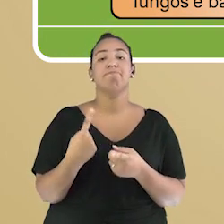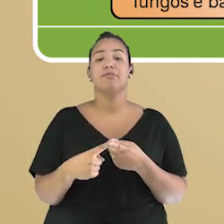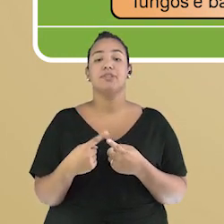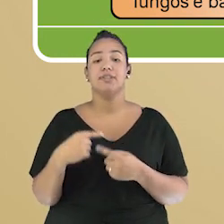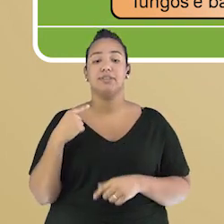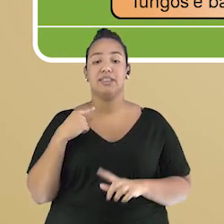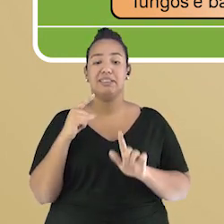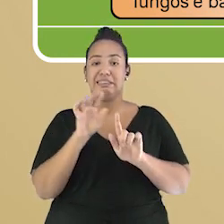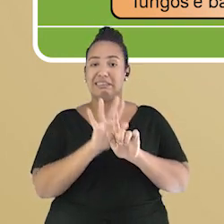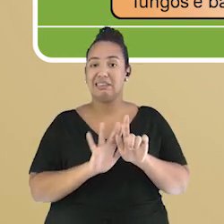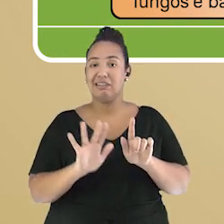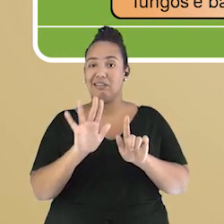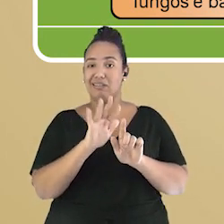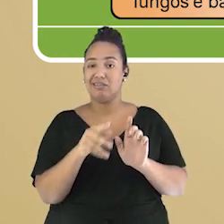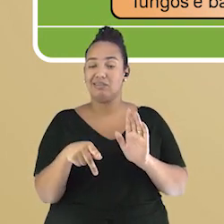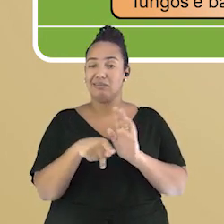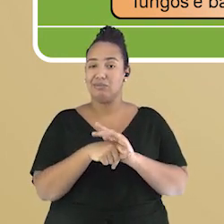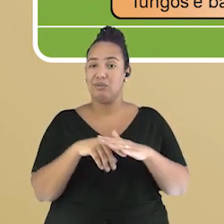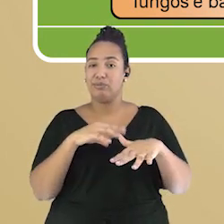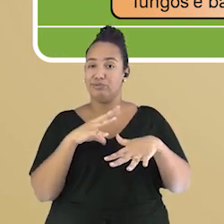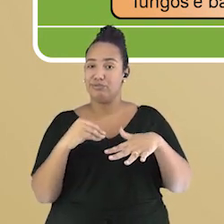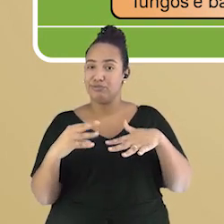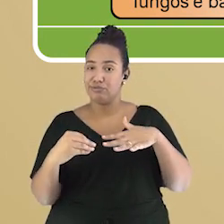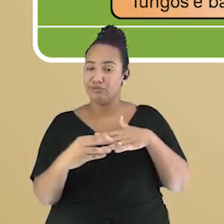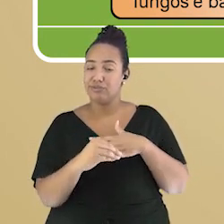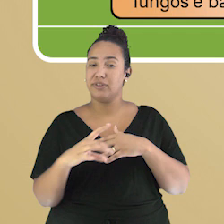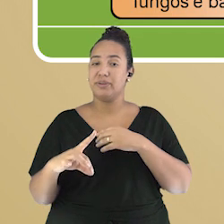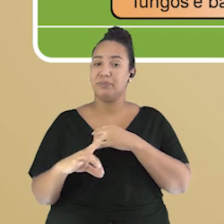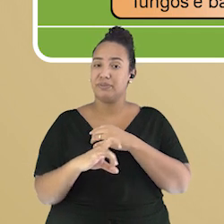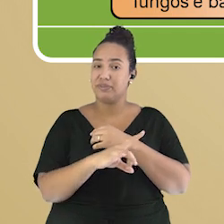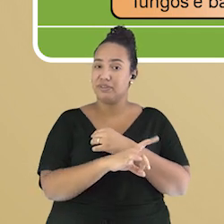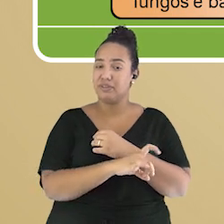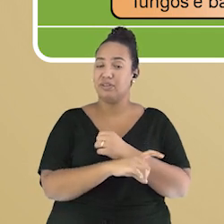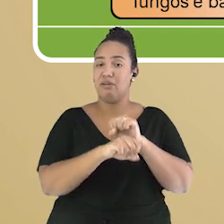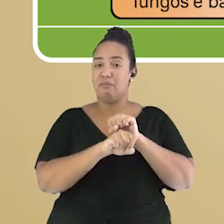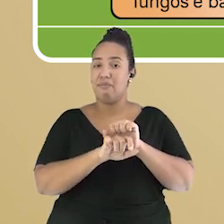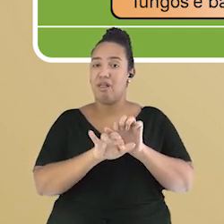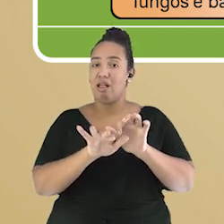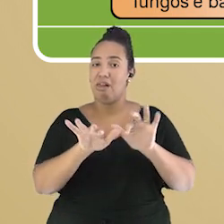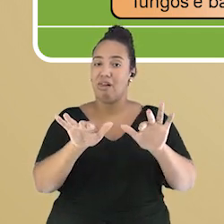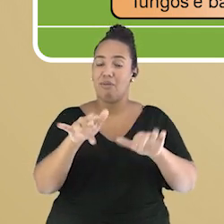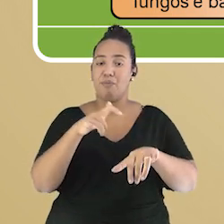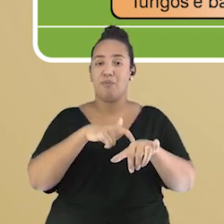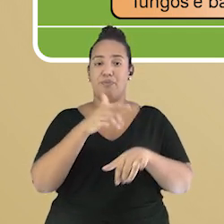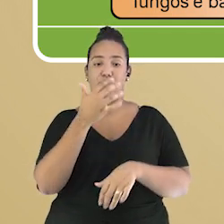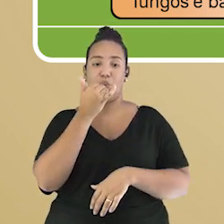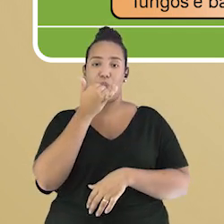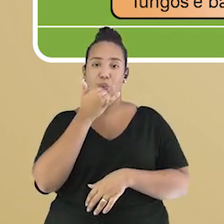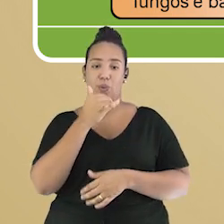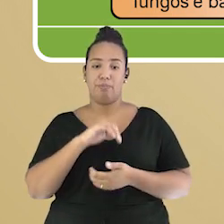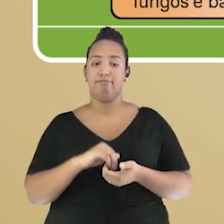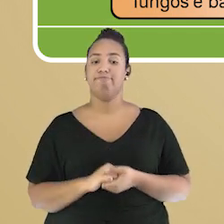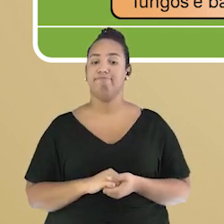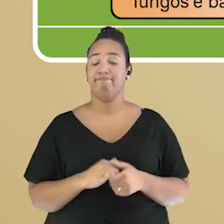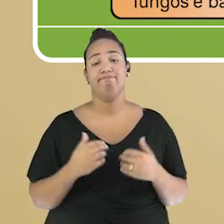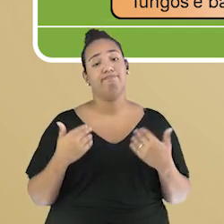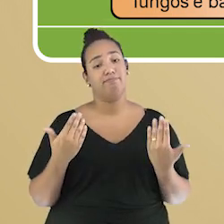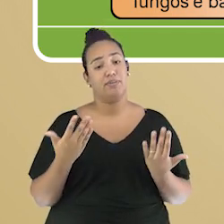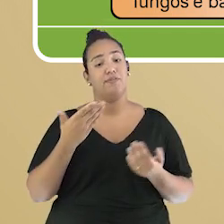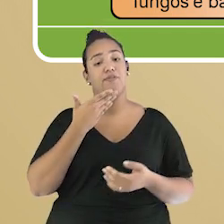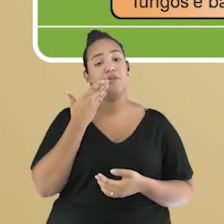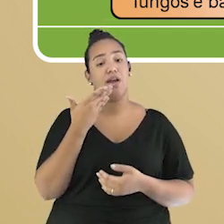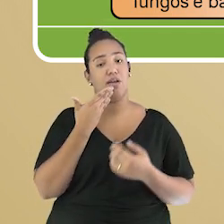dos gases liberados pelos fungos e bactérias durante a digestão desses alimentos. Assim, fica fácil